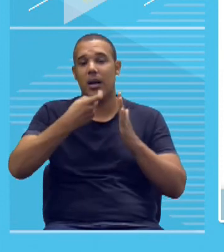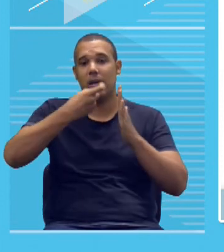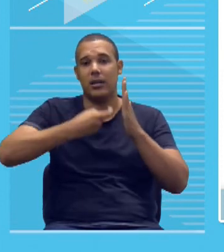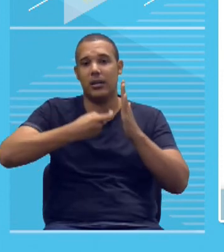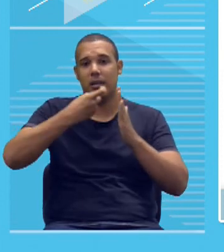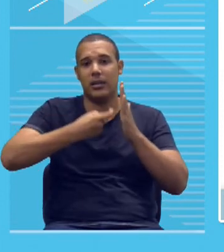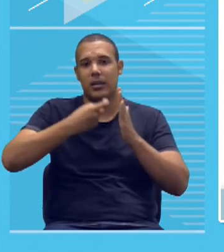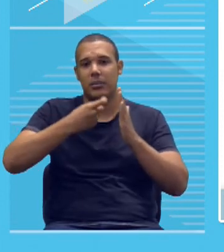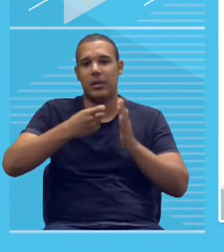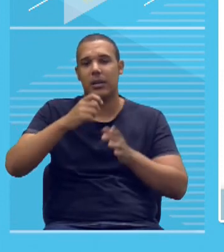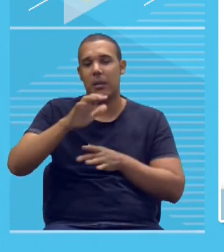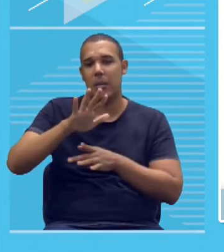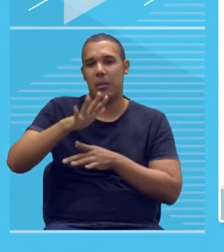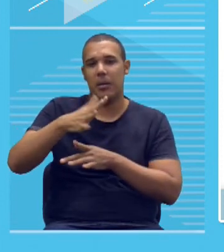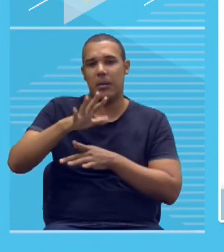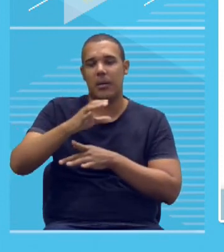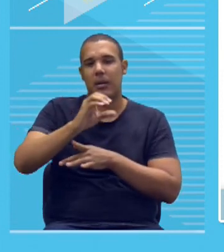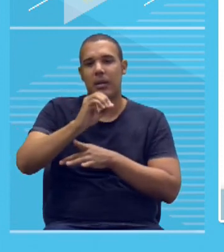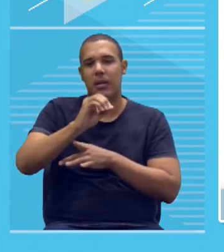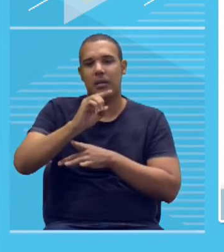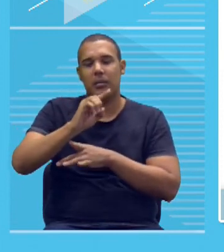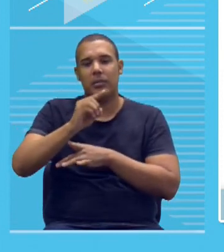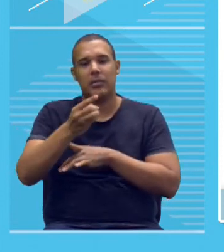ficou em aproximadamente 0,8